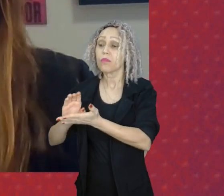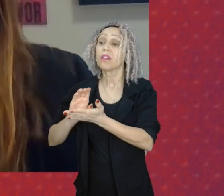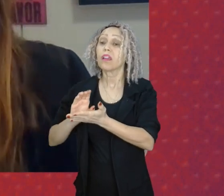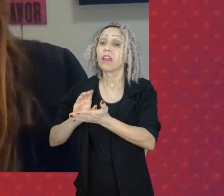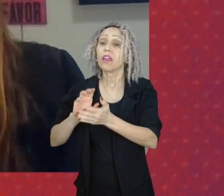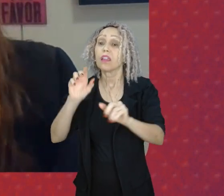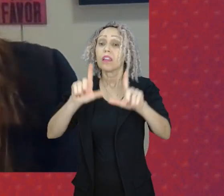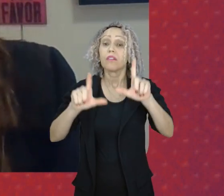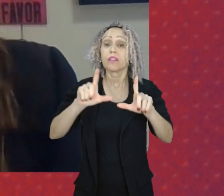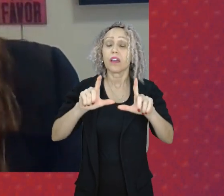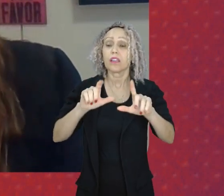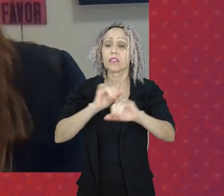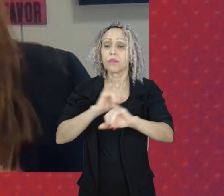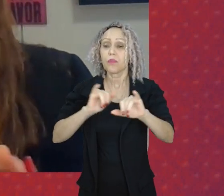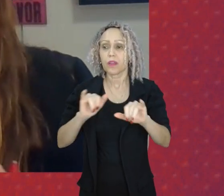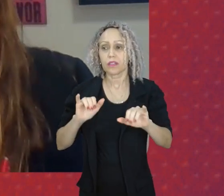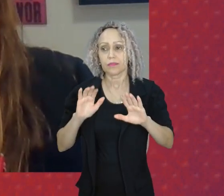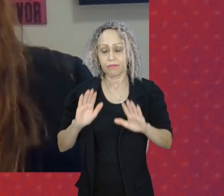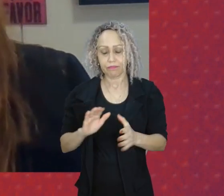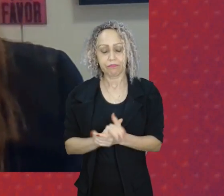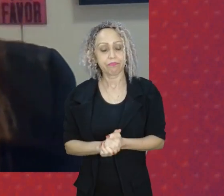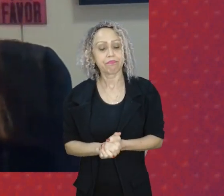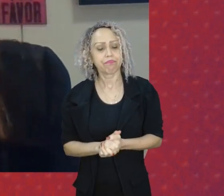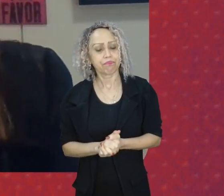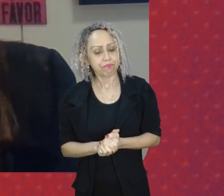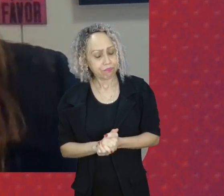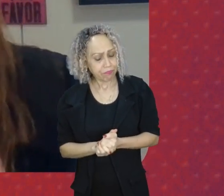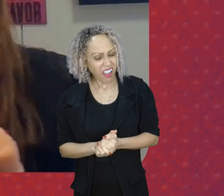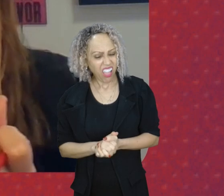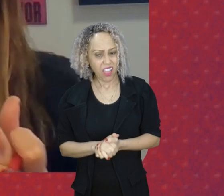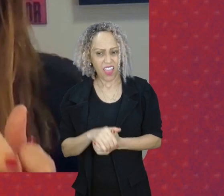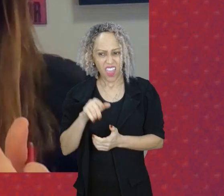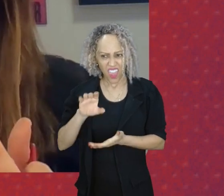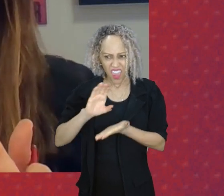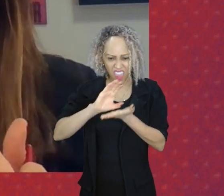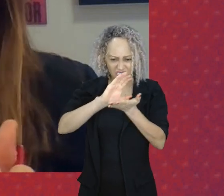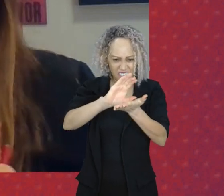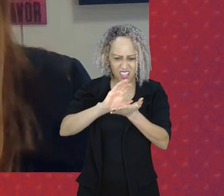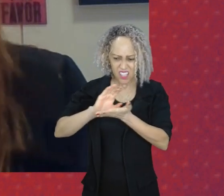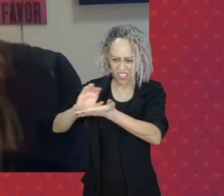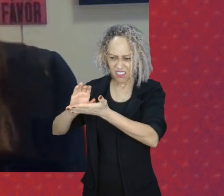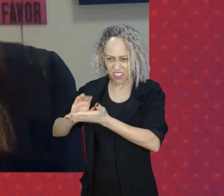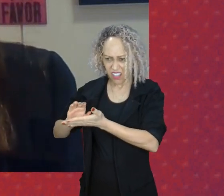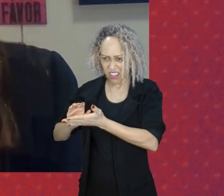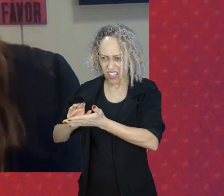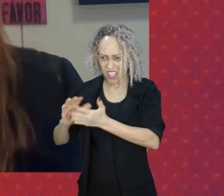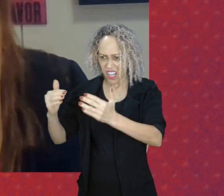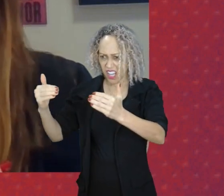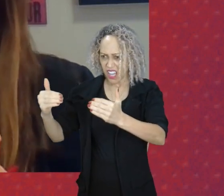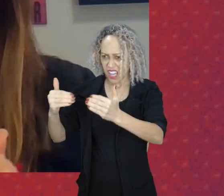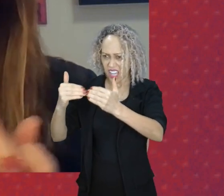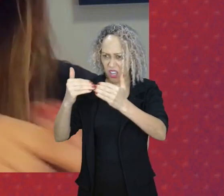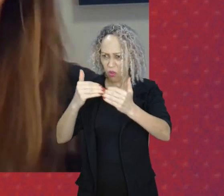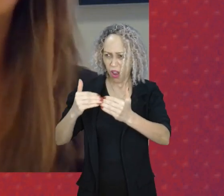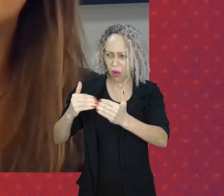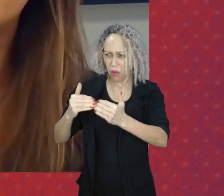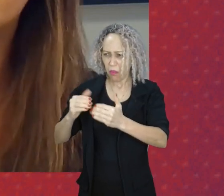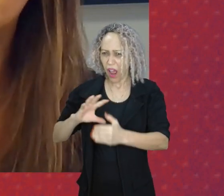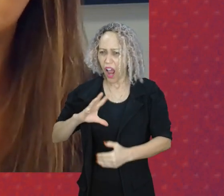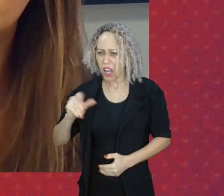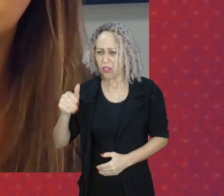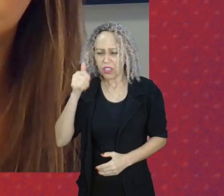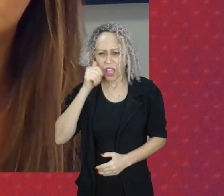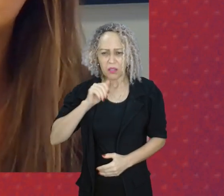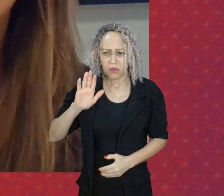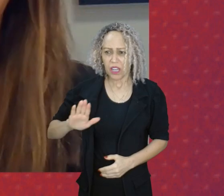propaganda. Crítica. Essa distribuição não é igualitária para todas as mulheres candidatas e ainda tem uma divisão para